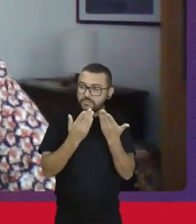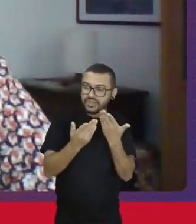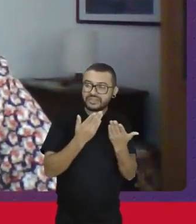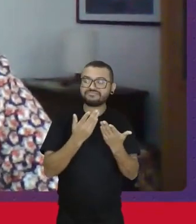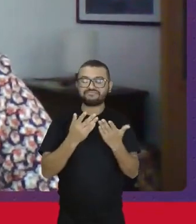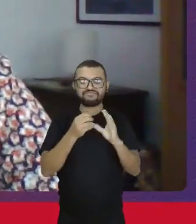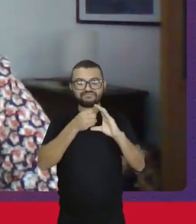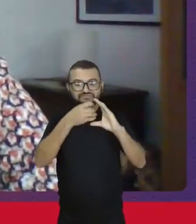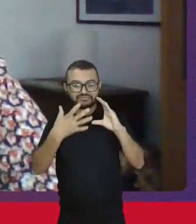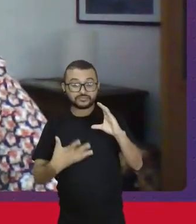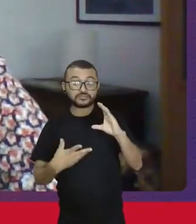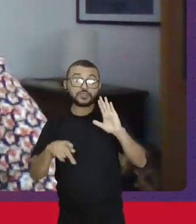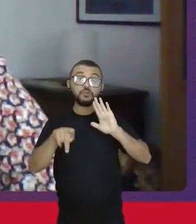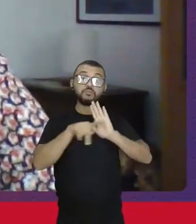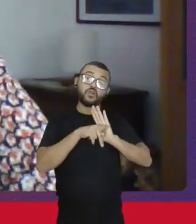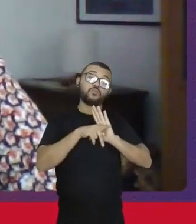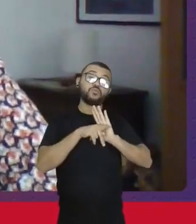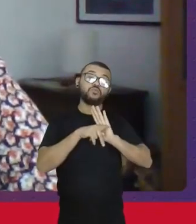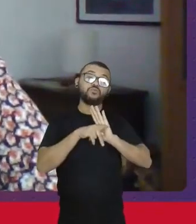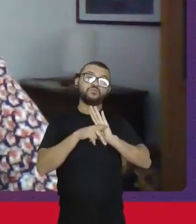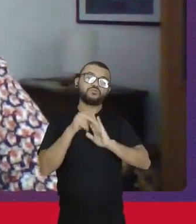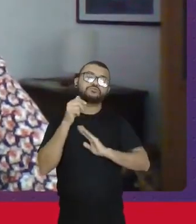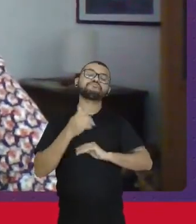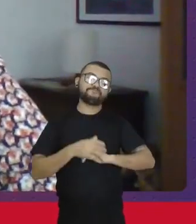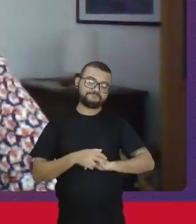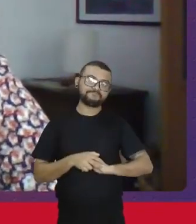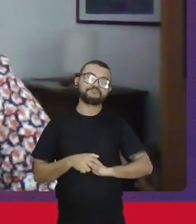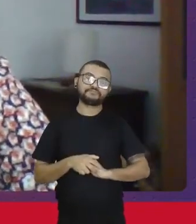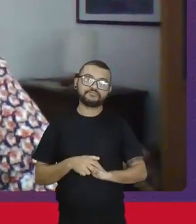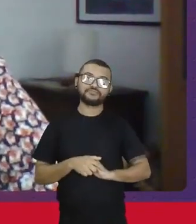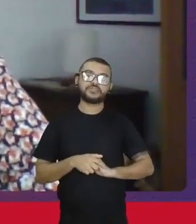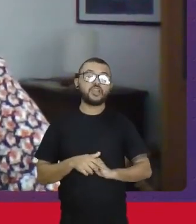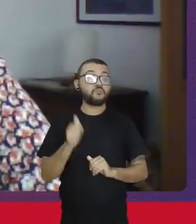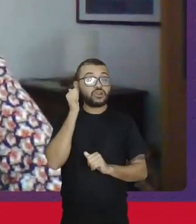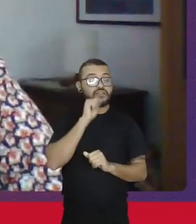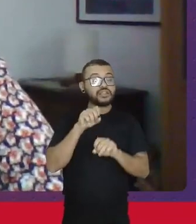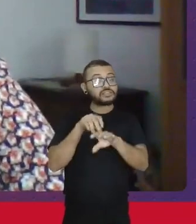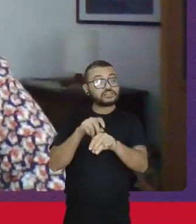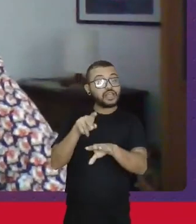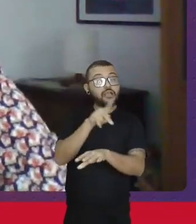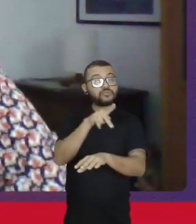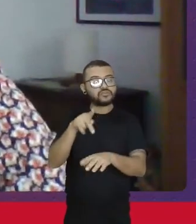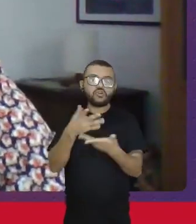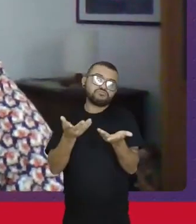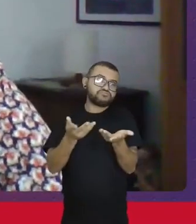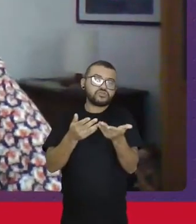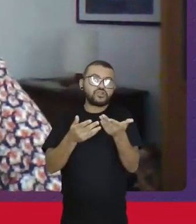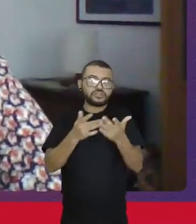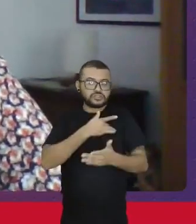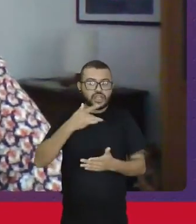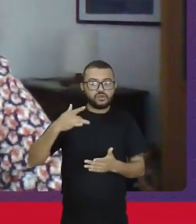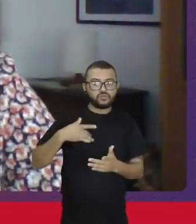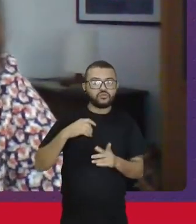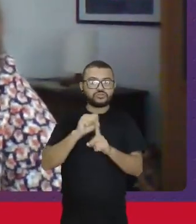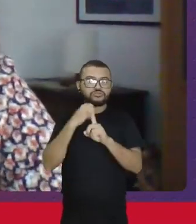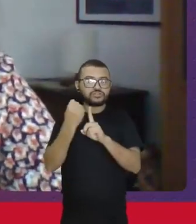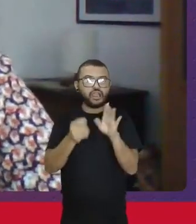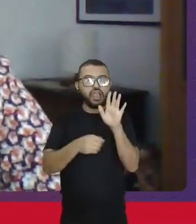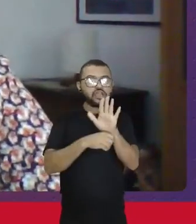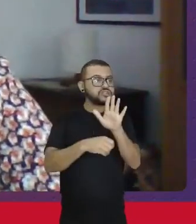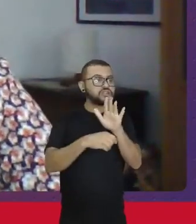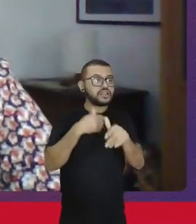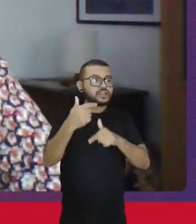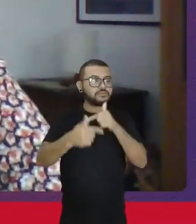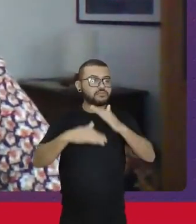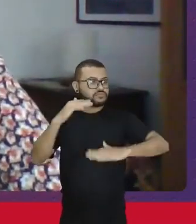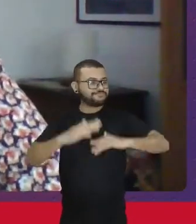caracterizadas por essas características, né? Então, elas vão para a educação, vão para a saúde, para os serviços sociais, para o setor, para